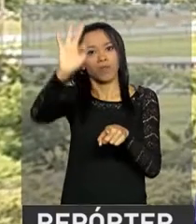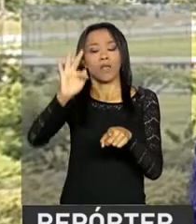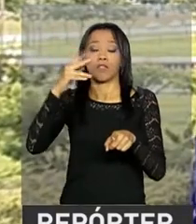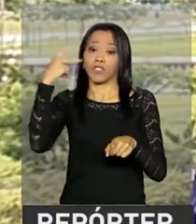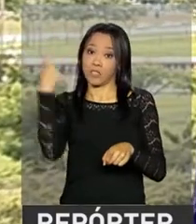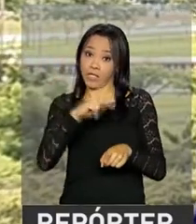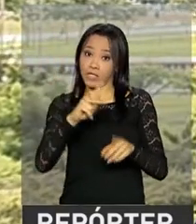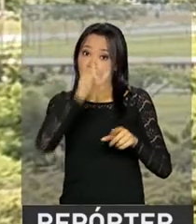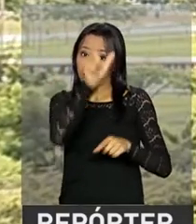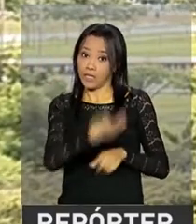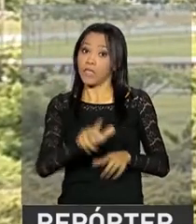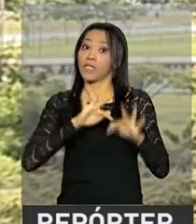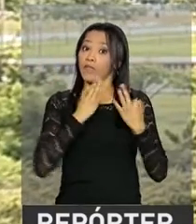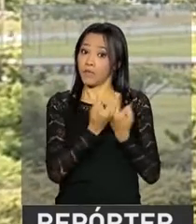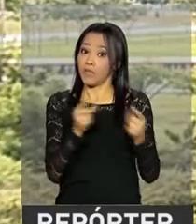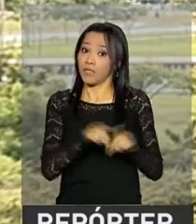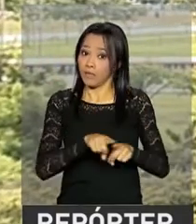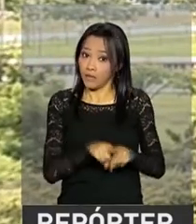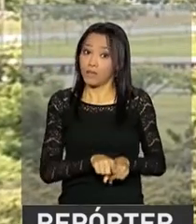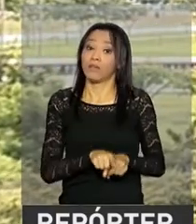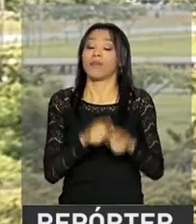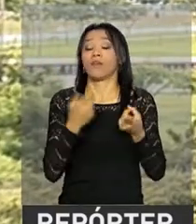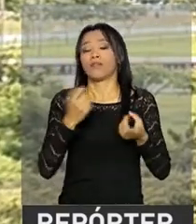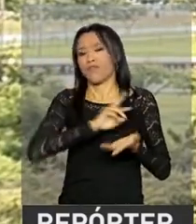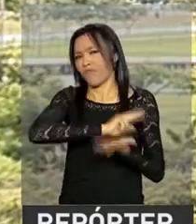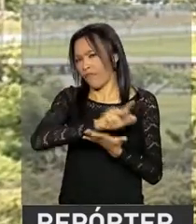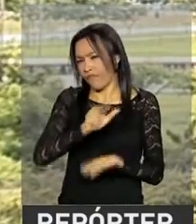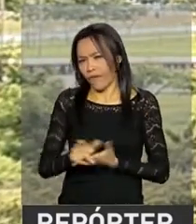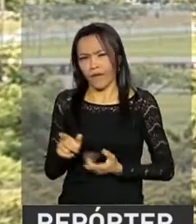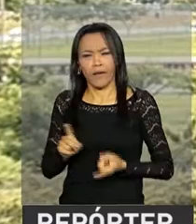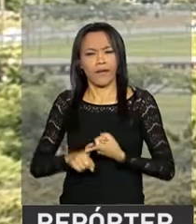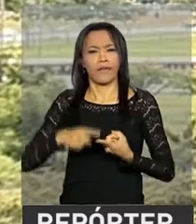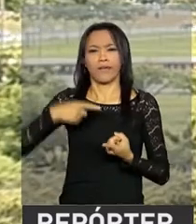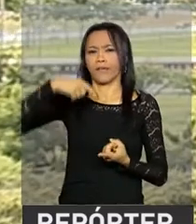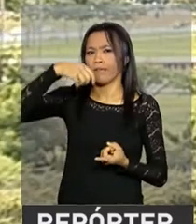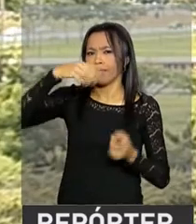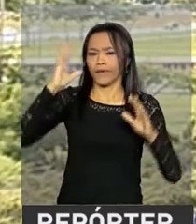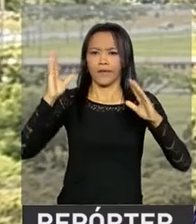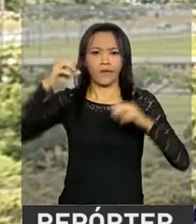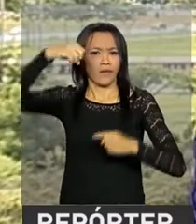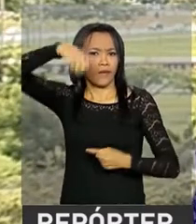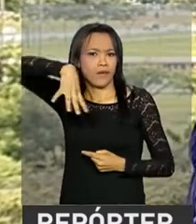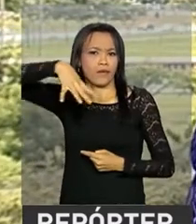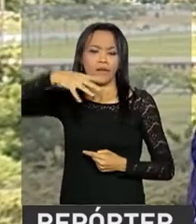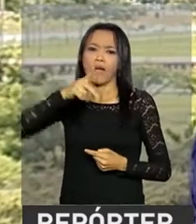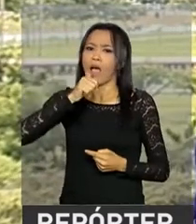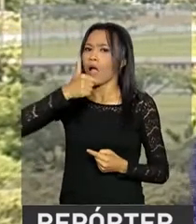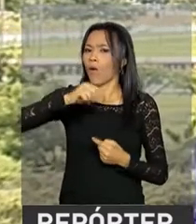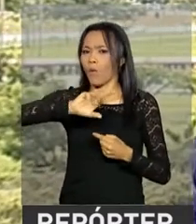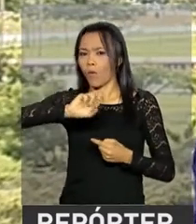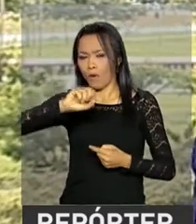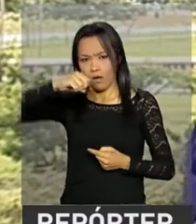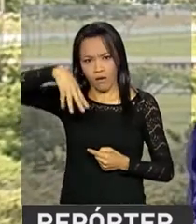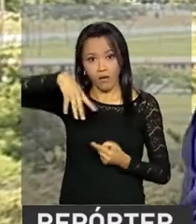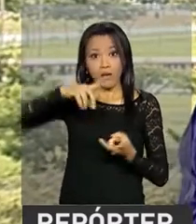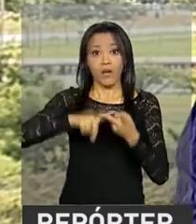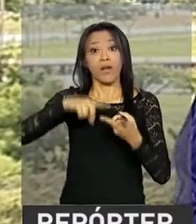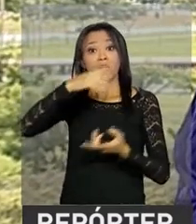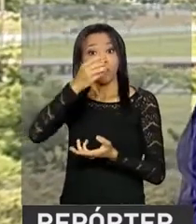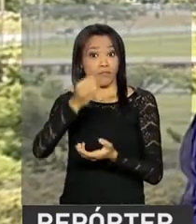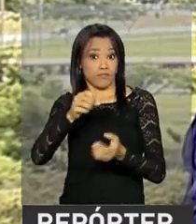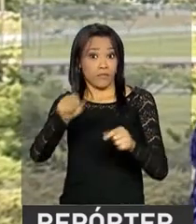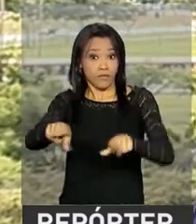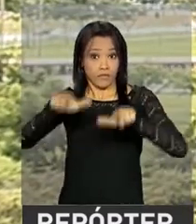Bom, e como são vários documentos, como comprovantes de residência, rendimentos, conclusão do ensino médio, é